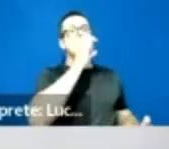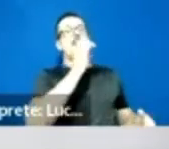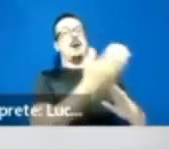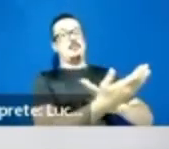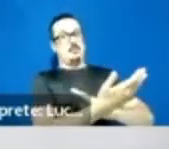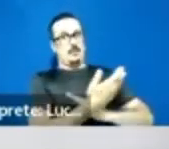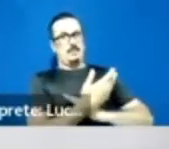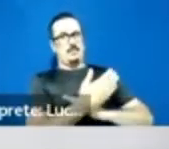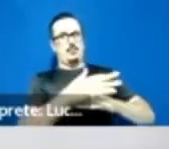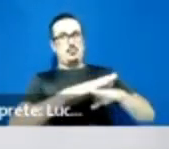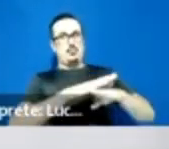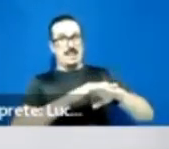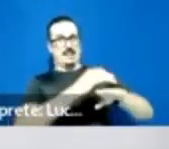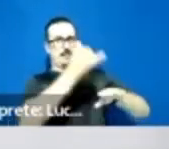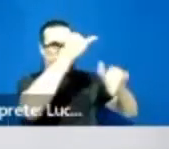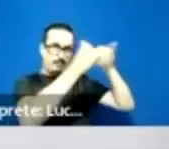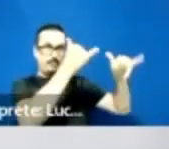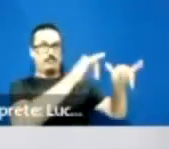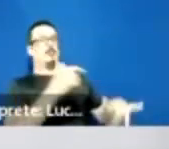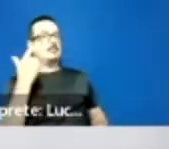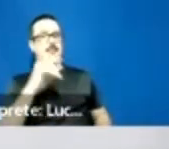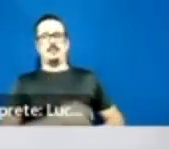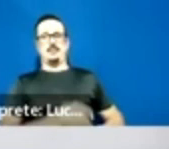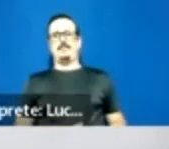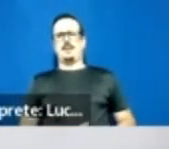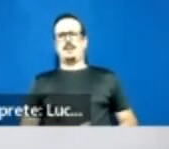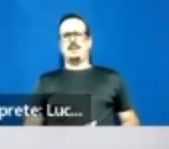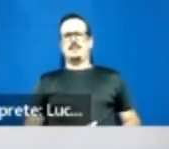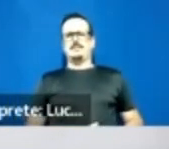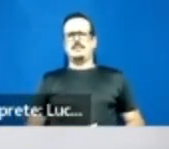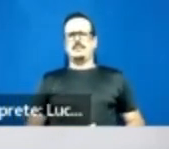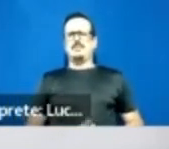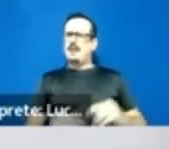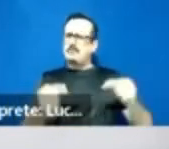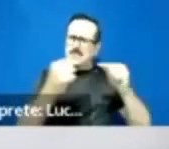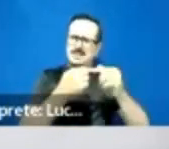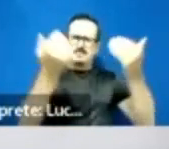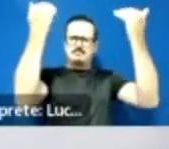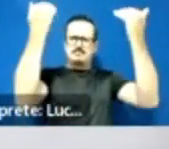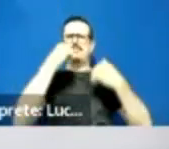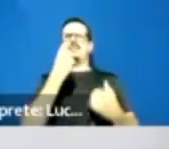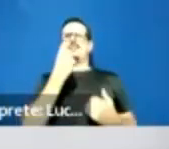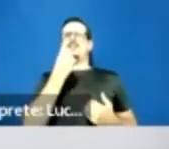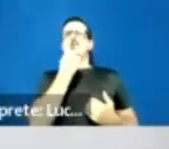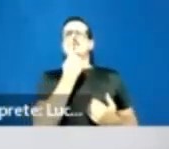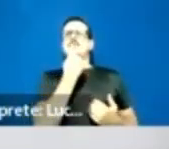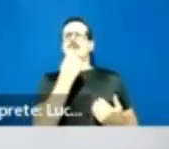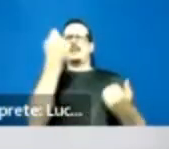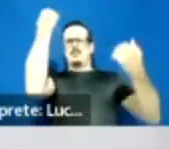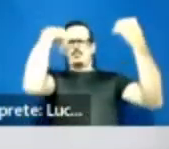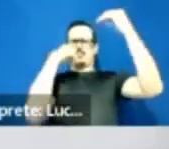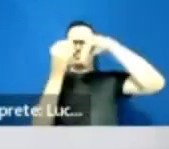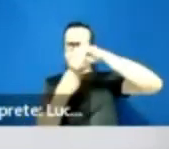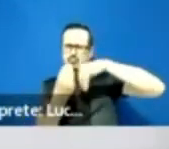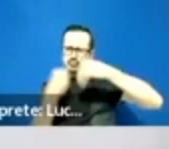exemplo, aumento da oxigenação sanguínea e aumento dos minerais na água, como o Sunak falou. Tudo isso